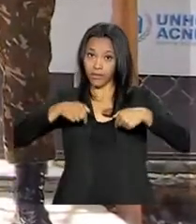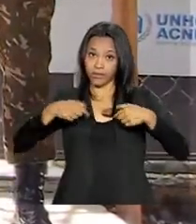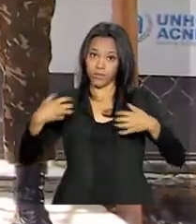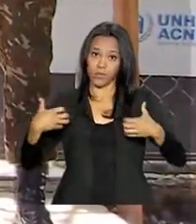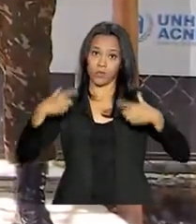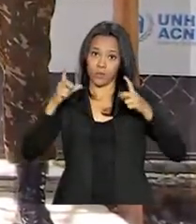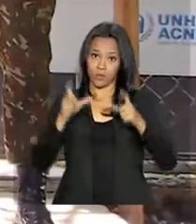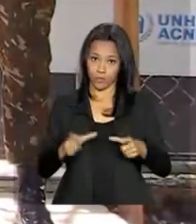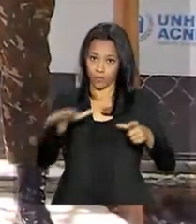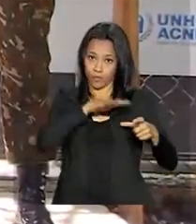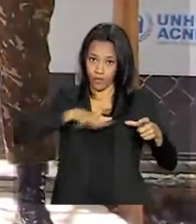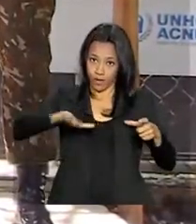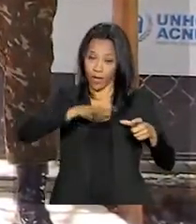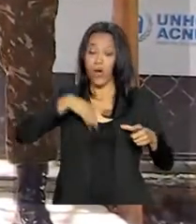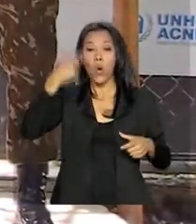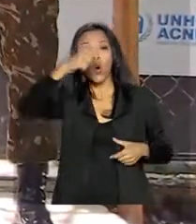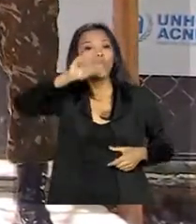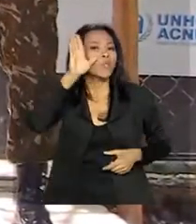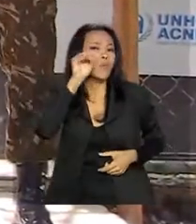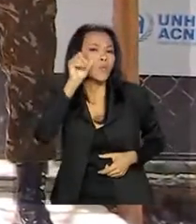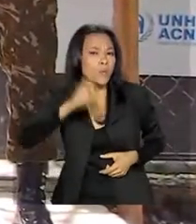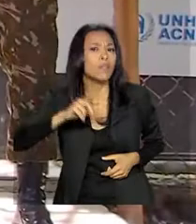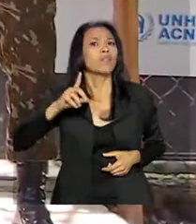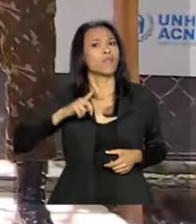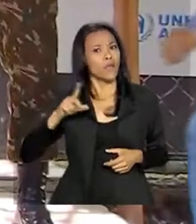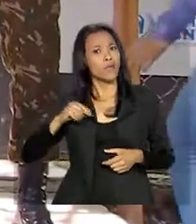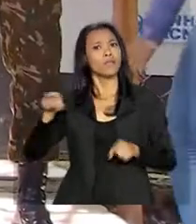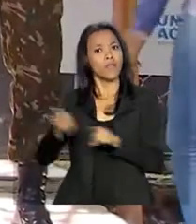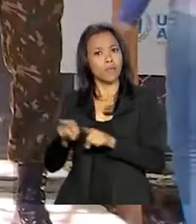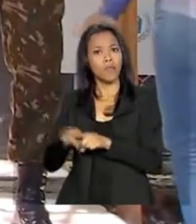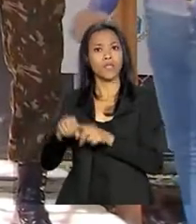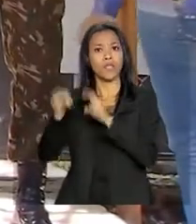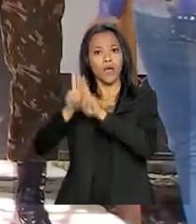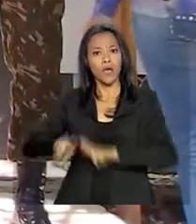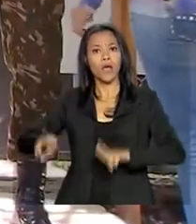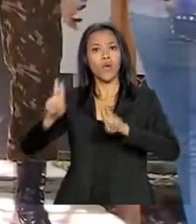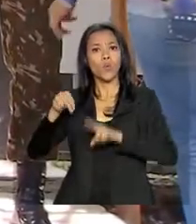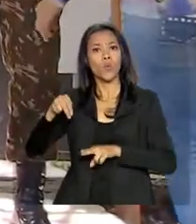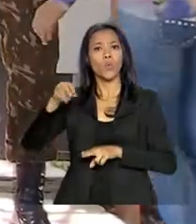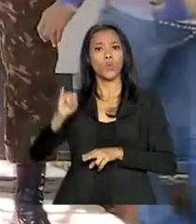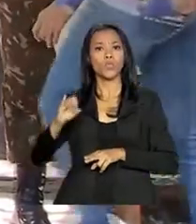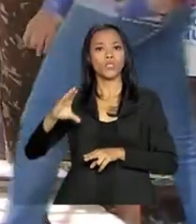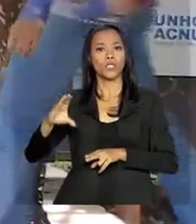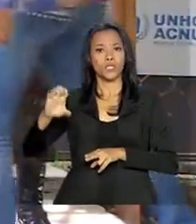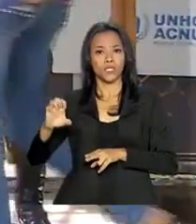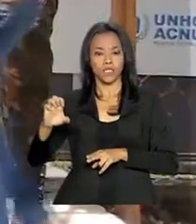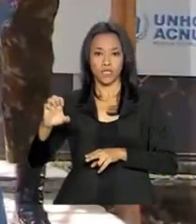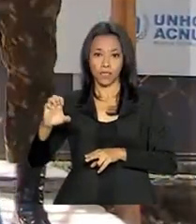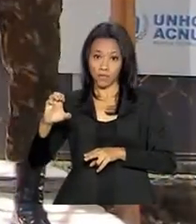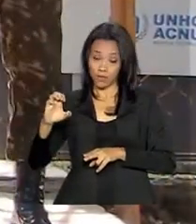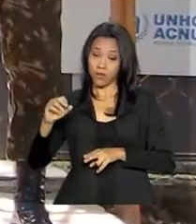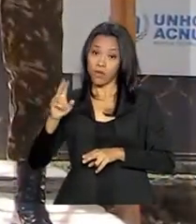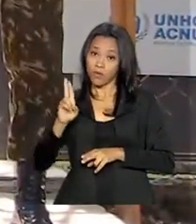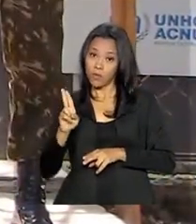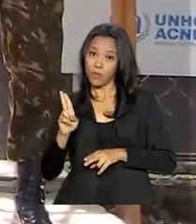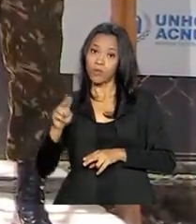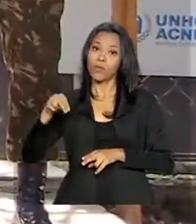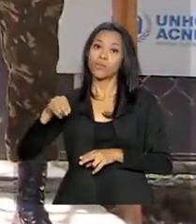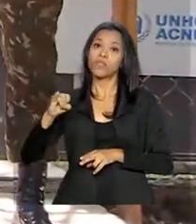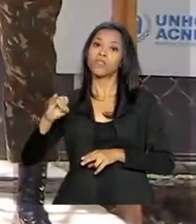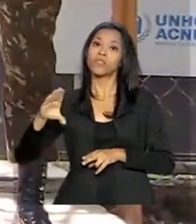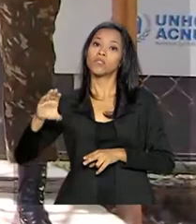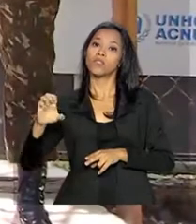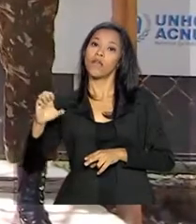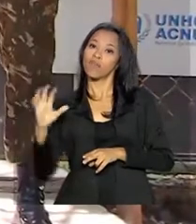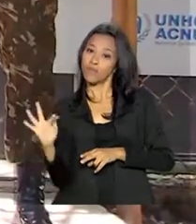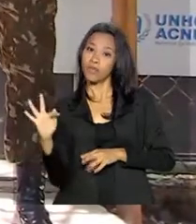Uma curiosidade é que há também um posto da Unicef, a Agência das Nações Unidas ligada à infância, para recepcionar